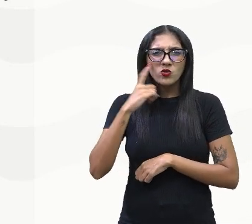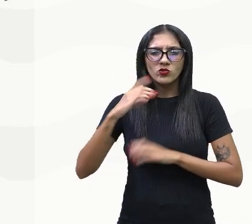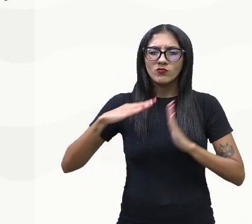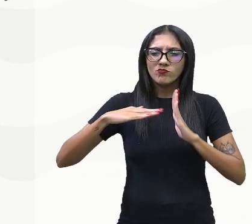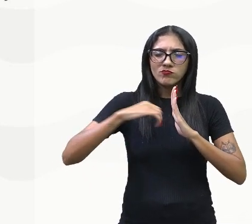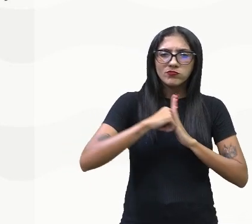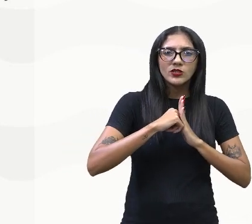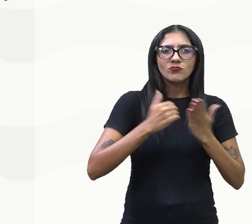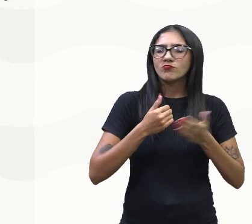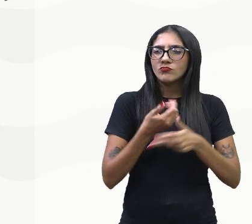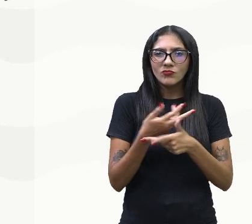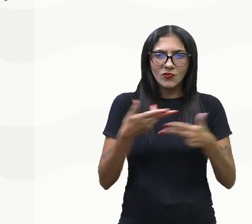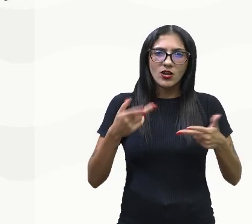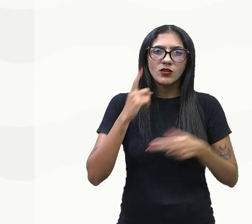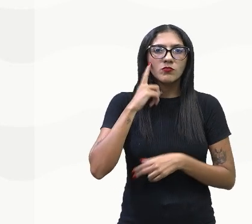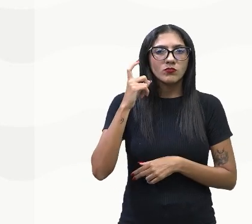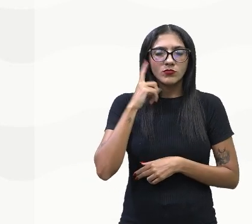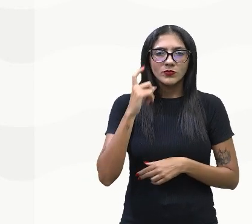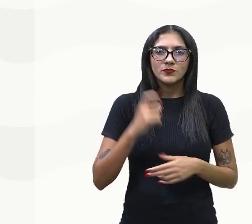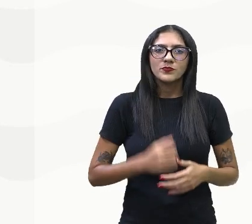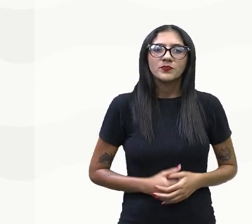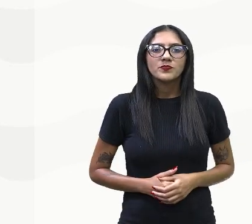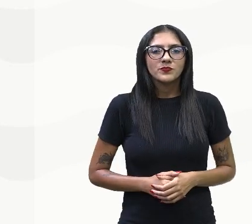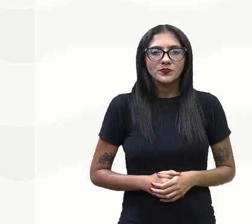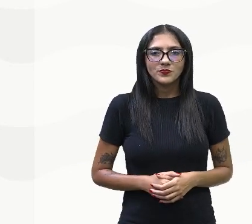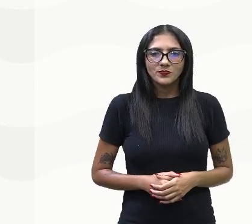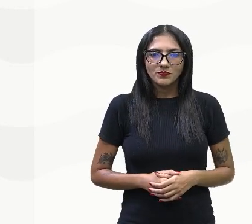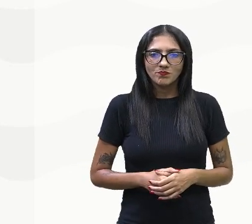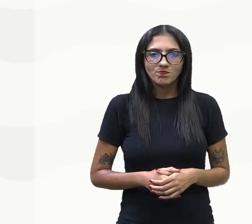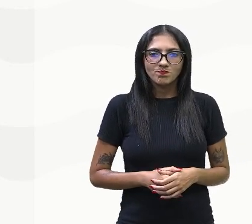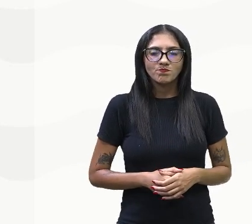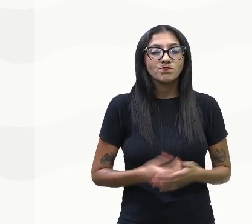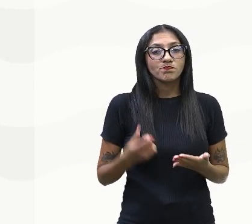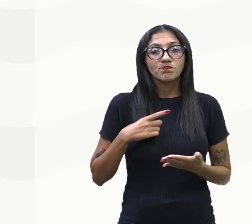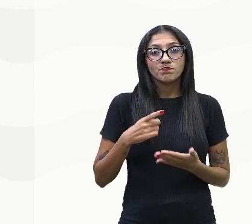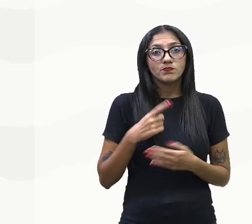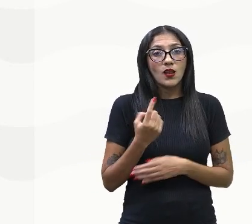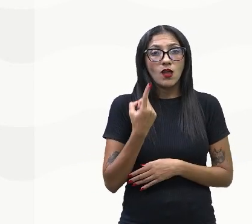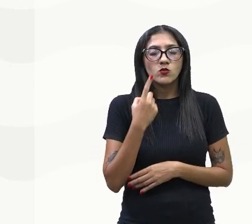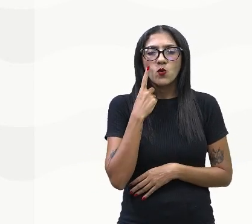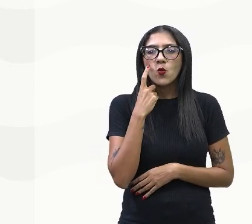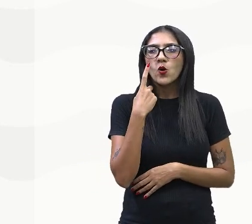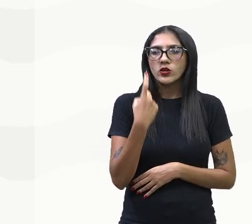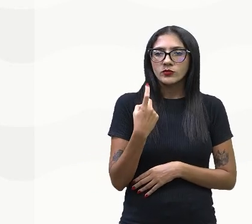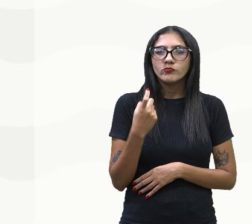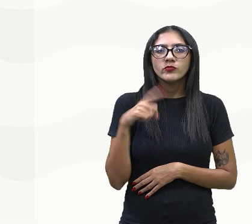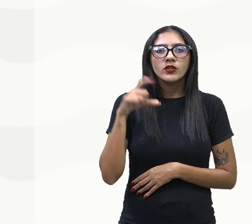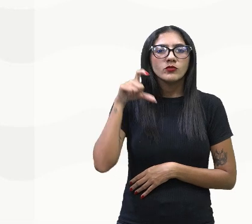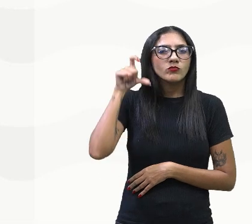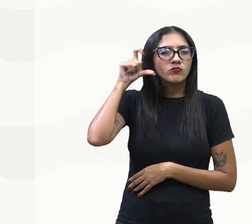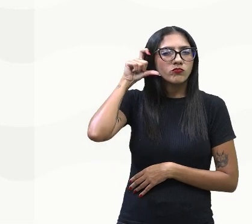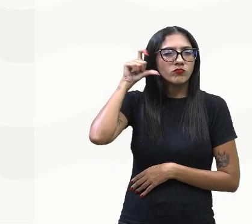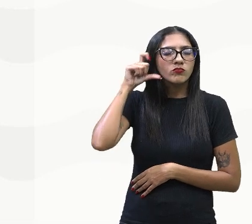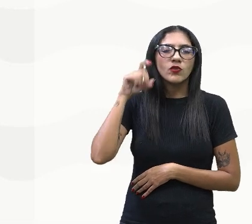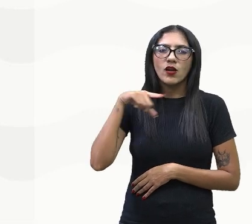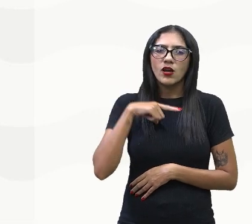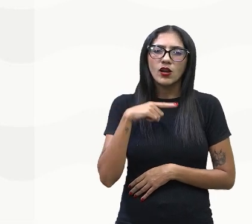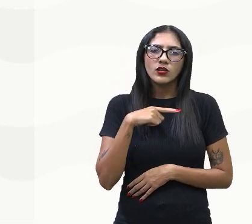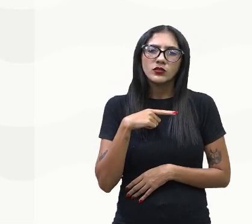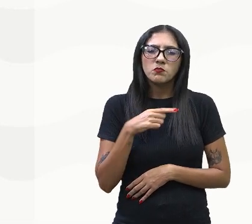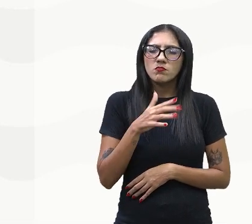Um acidente, coisa desse tipo. Continuemos. Curiosidade. A cóclea ela é formada